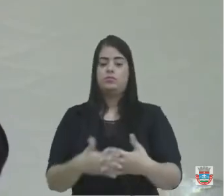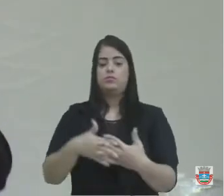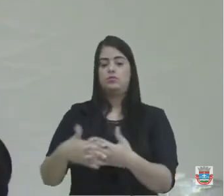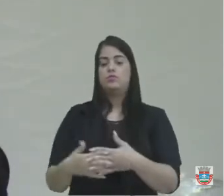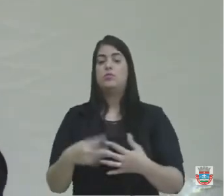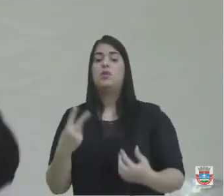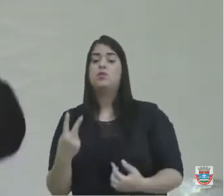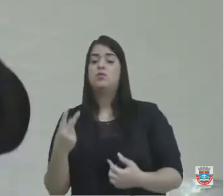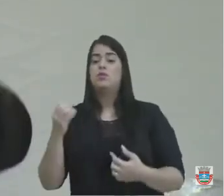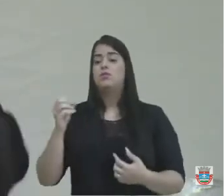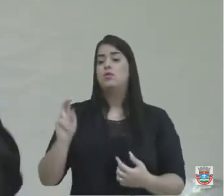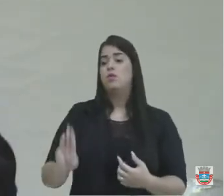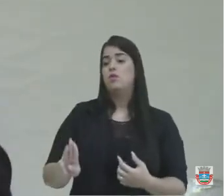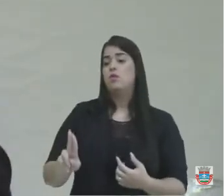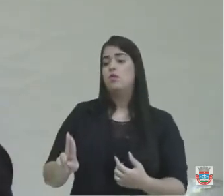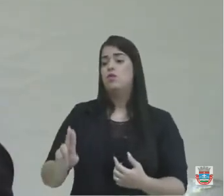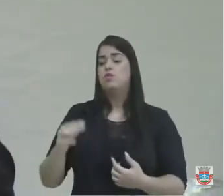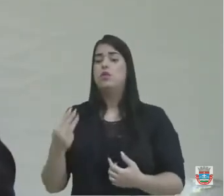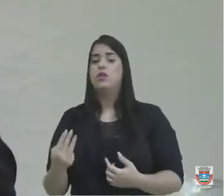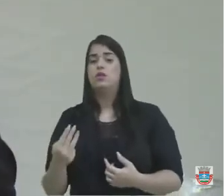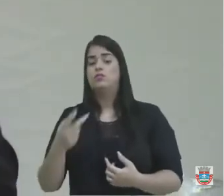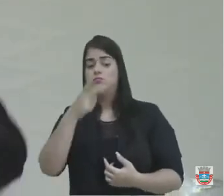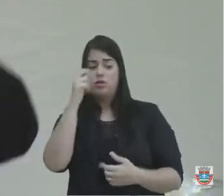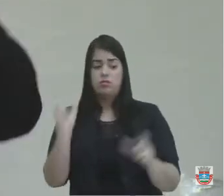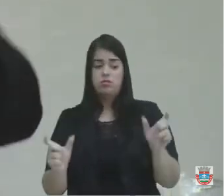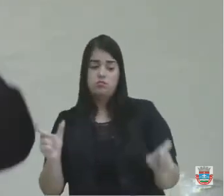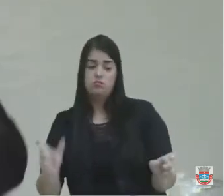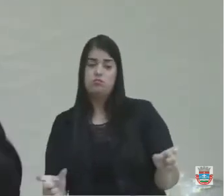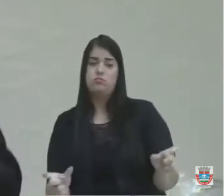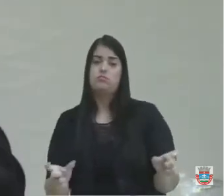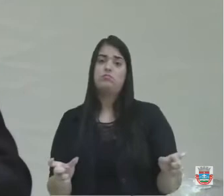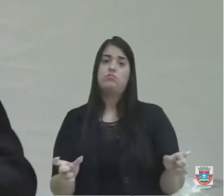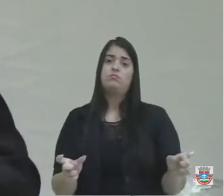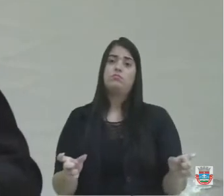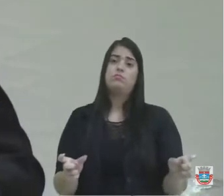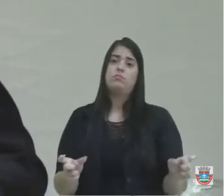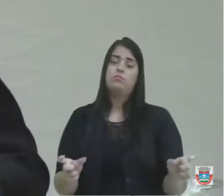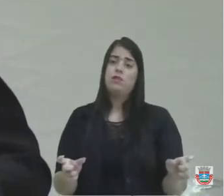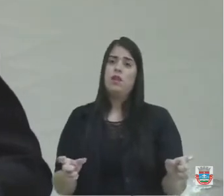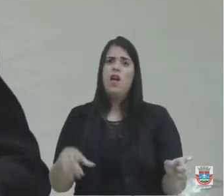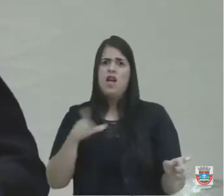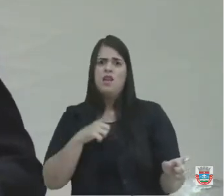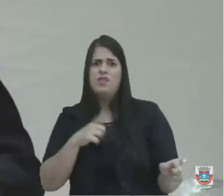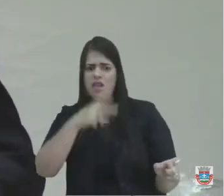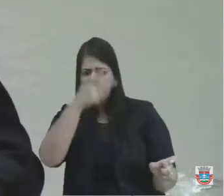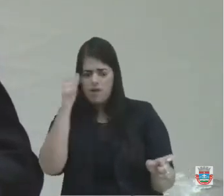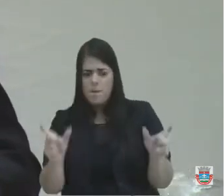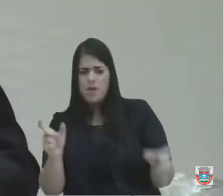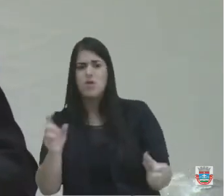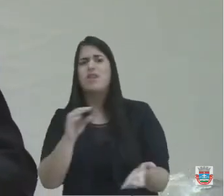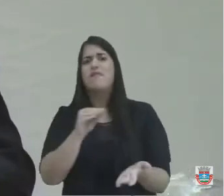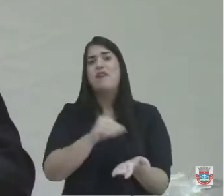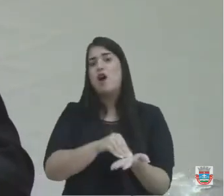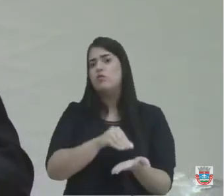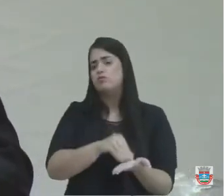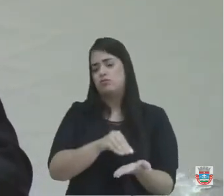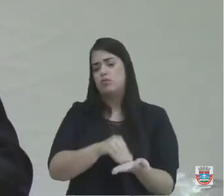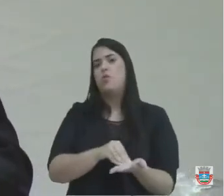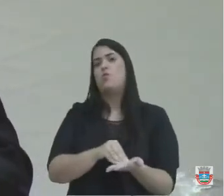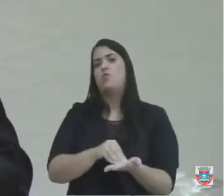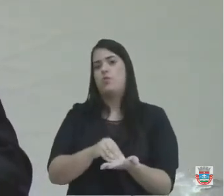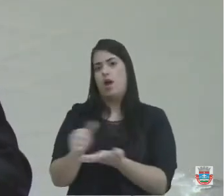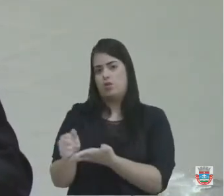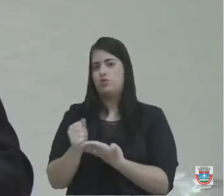no canto duas três pessoas noite e depois vai embora e deixou essas pessoas lá sem ter o